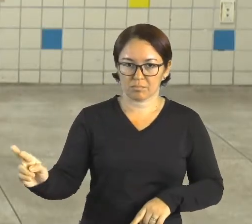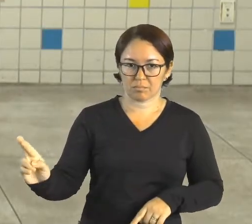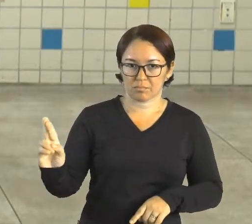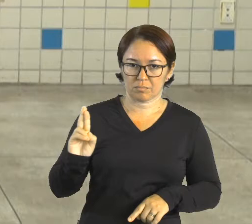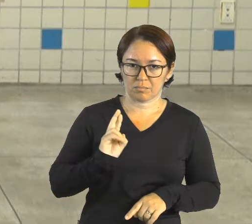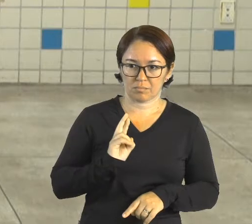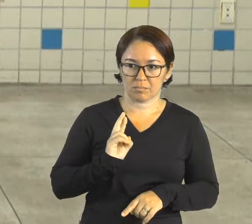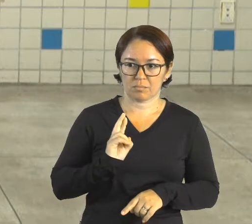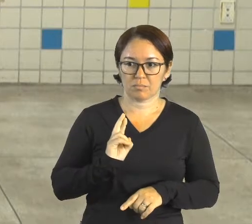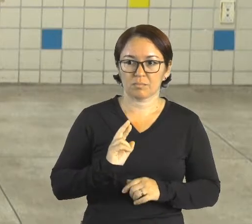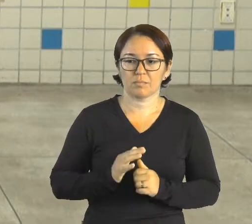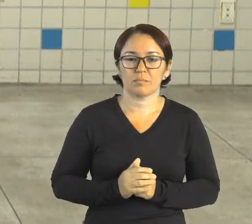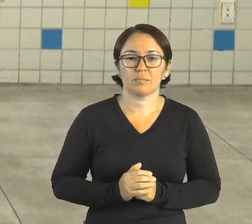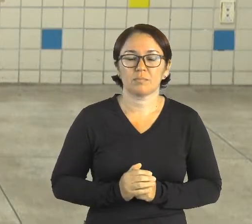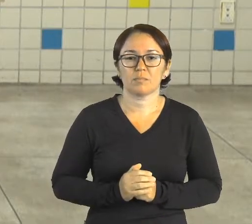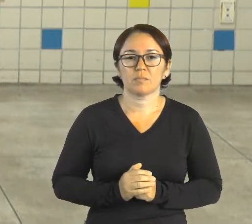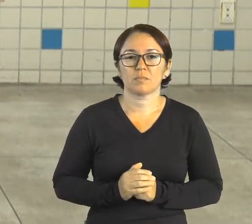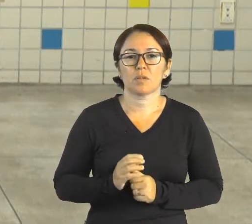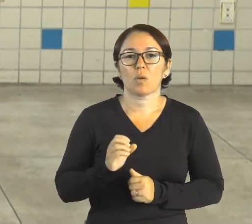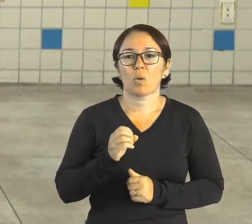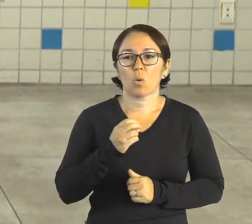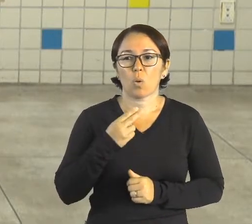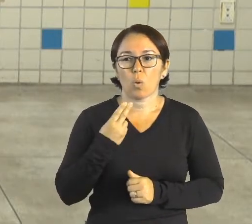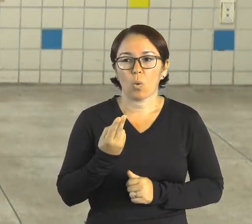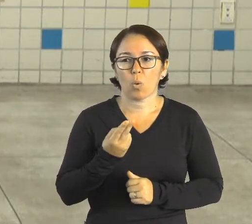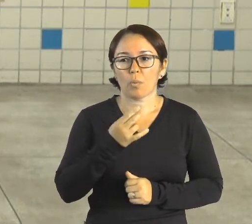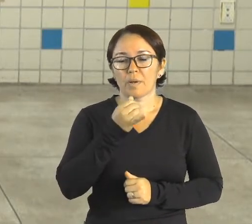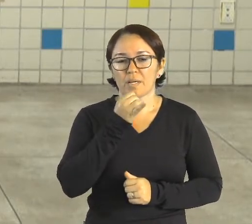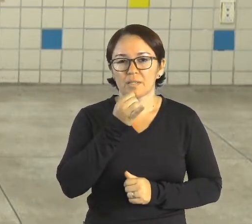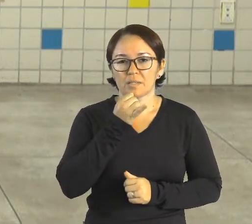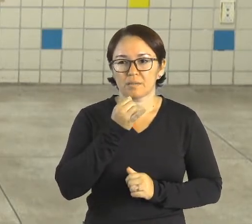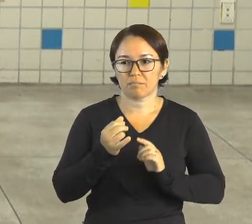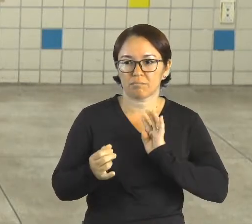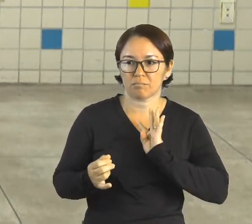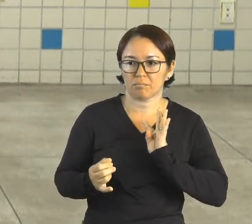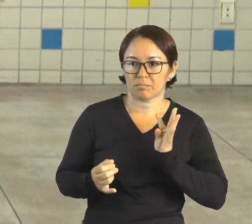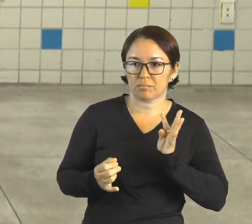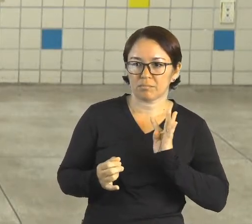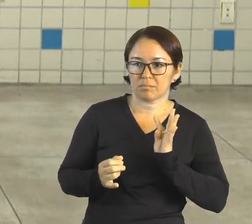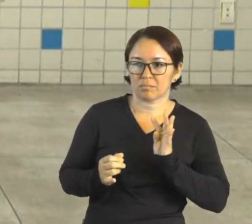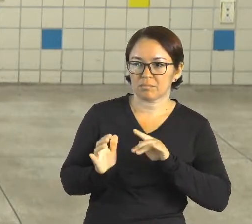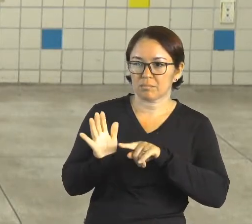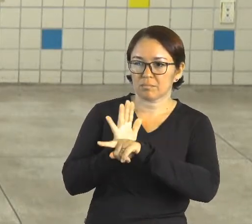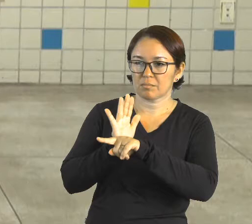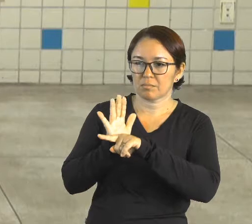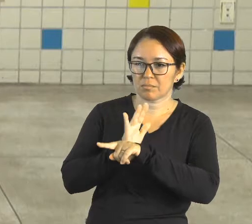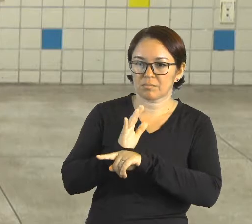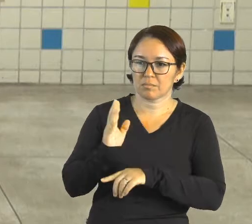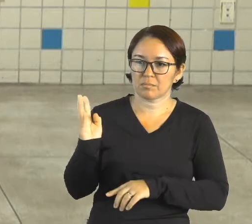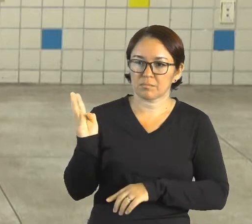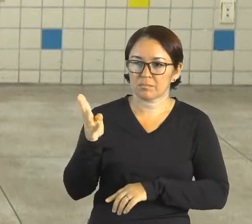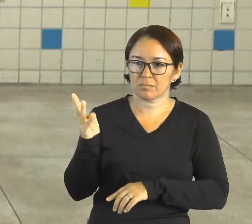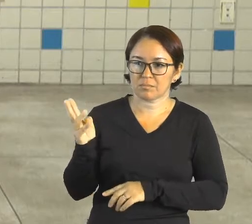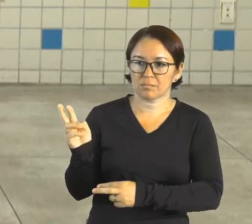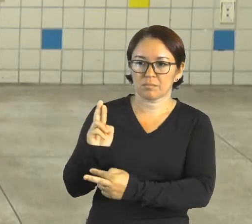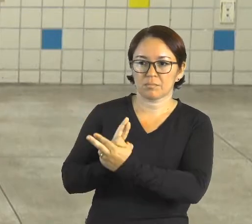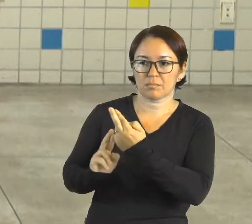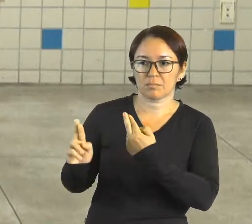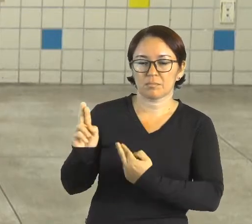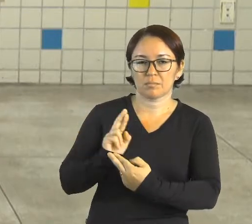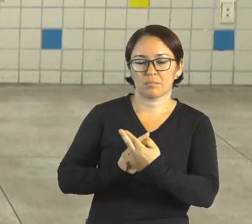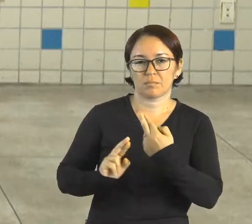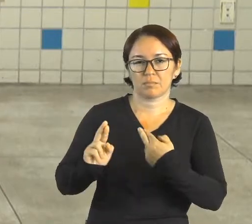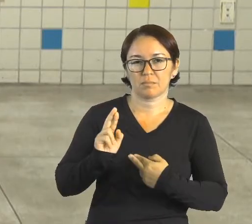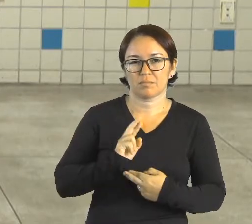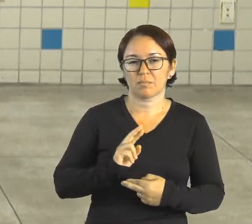o entrevistadores e um grupo de entrevistado. Qual é a função? Informar sobre as opiniões e ideias de uma